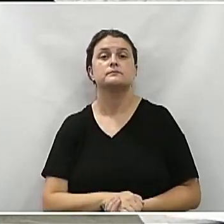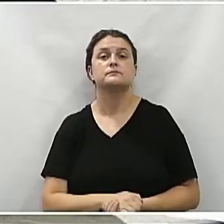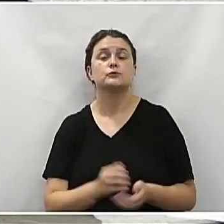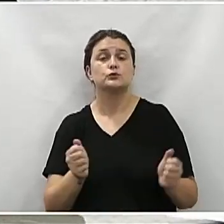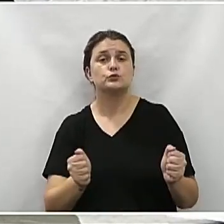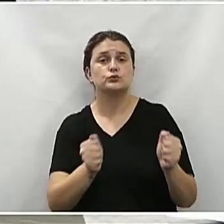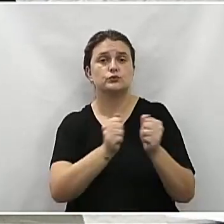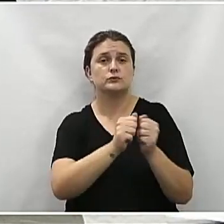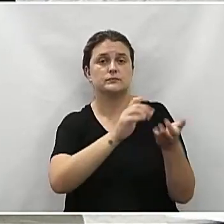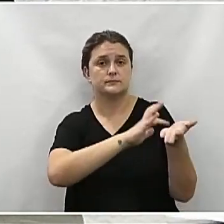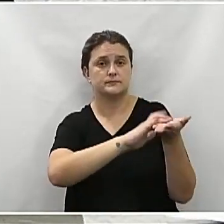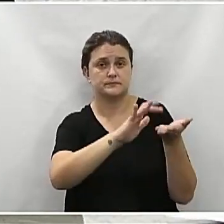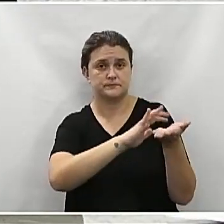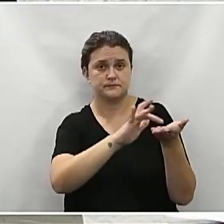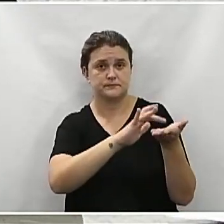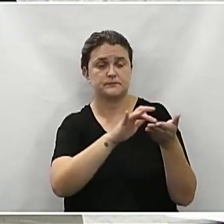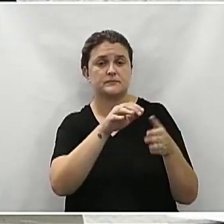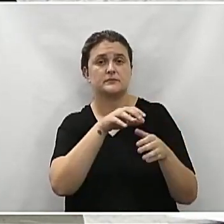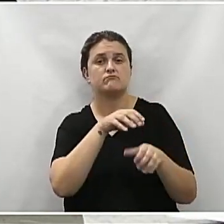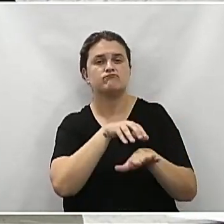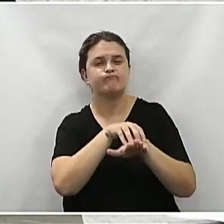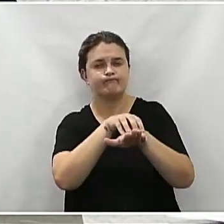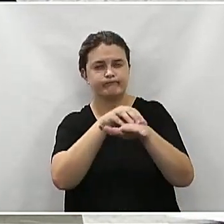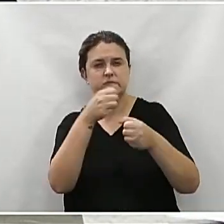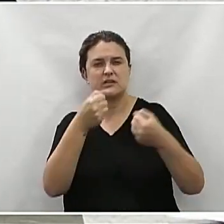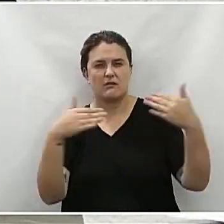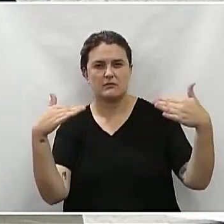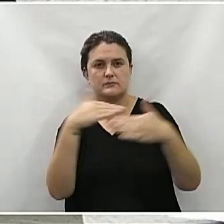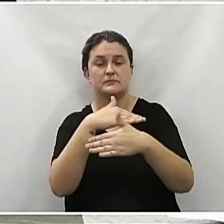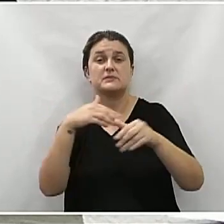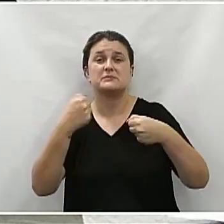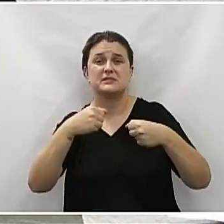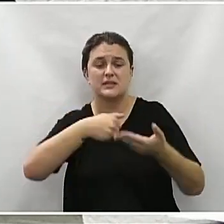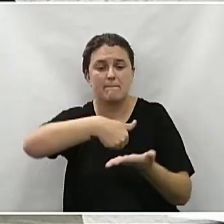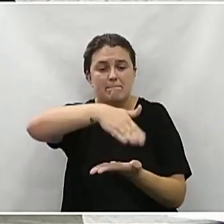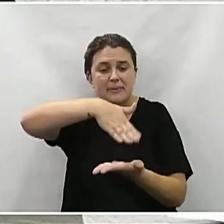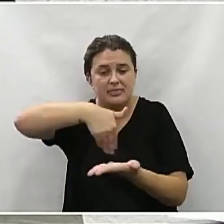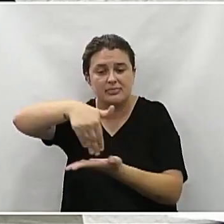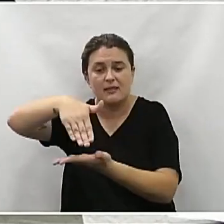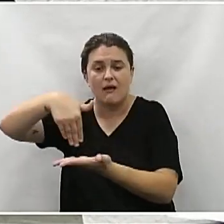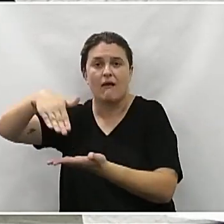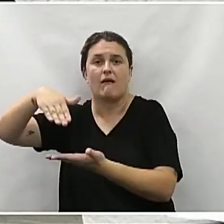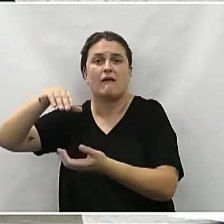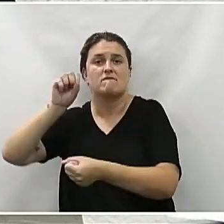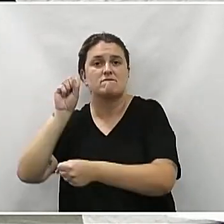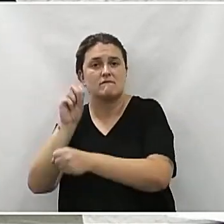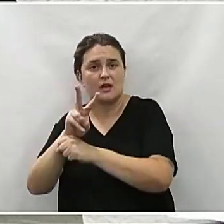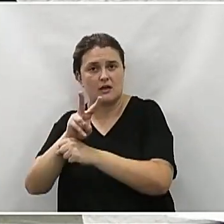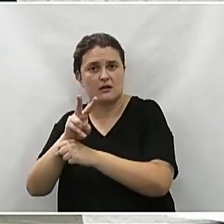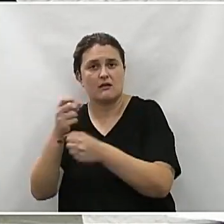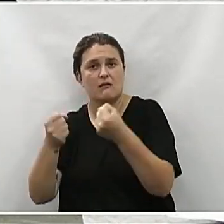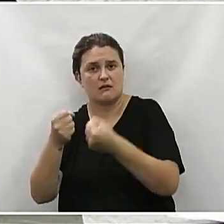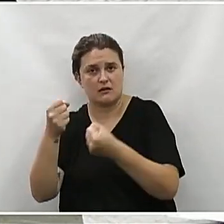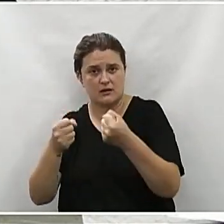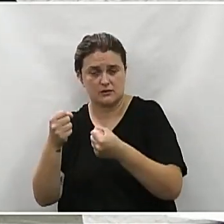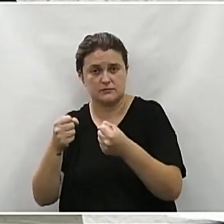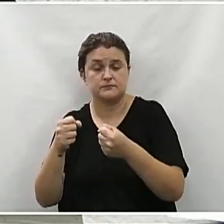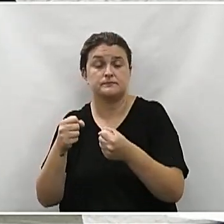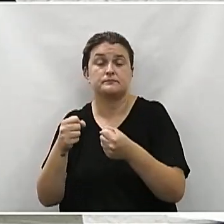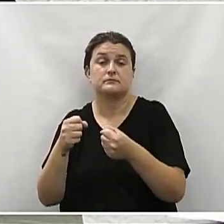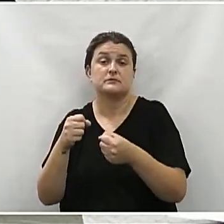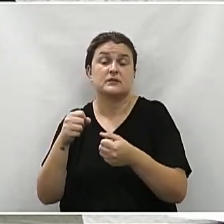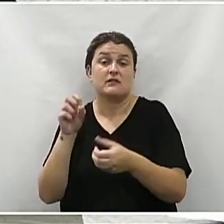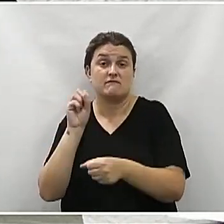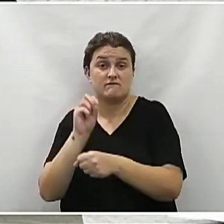municipal, juntamente com a Secretaria Municipal de Trânsito, possam pintar e aumentar o número de vagas de estacionamento para transporte